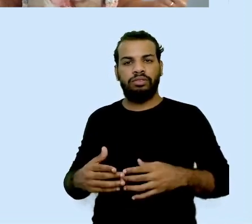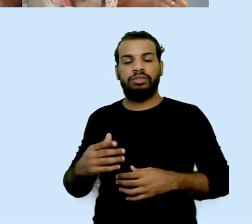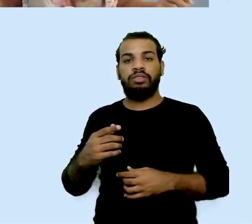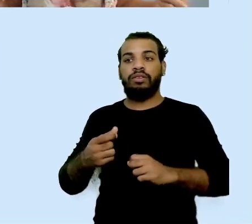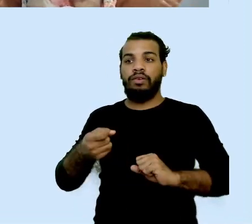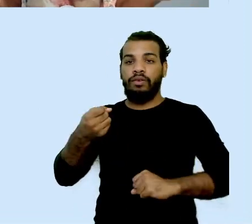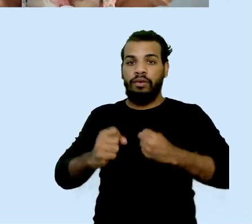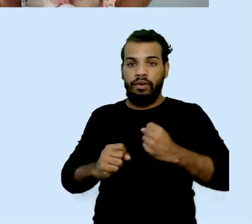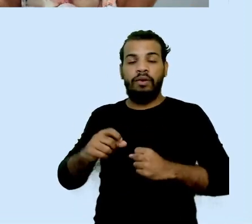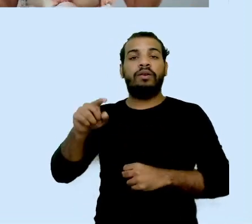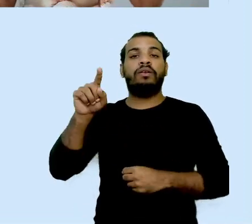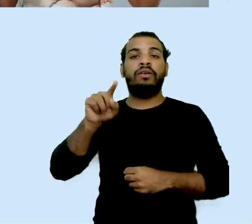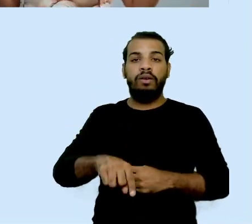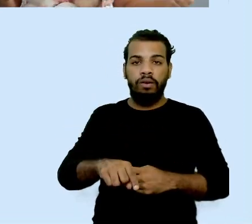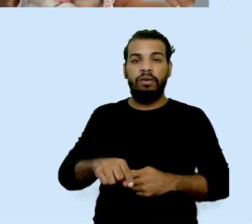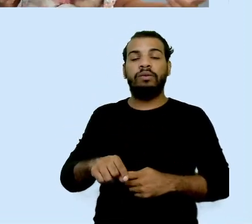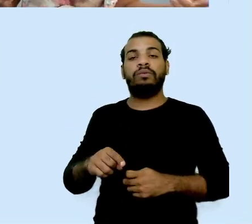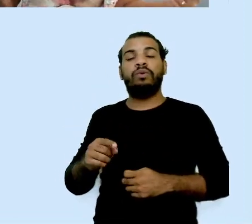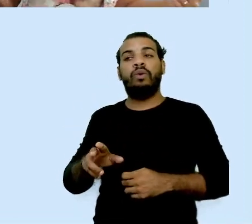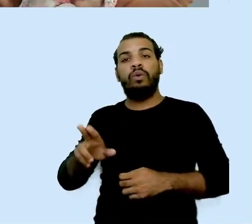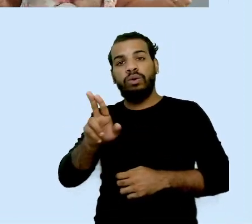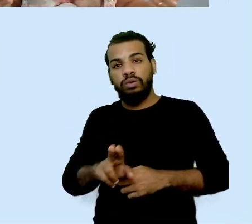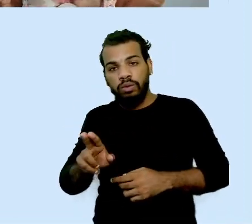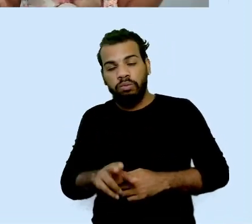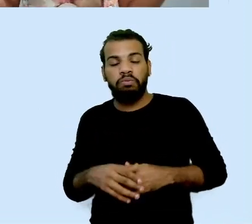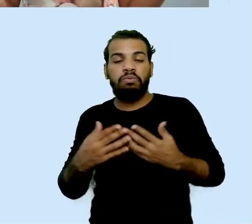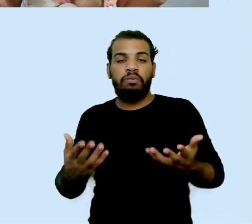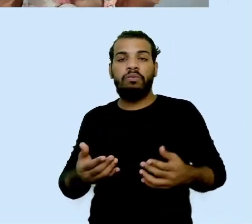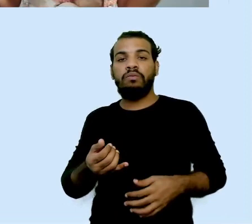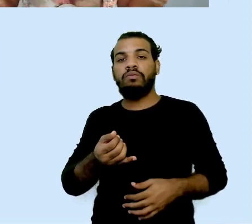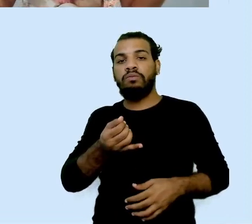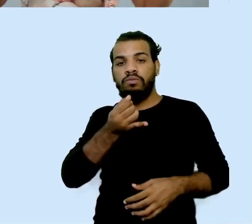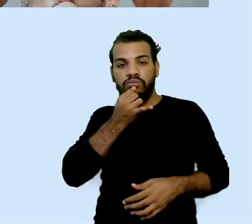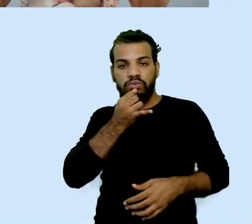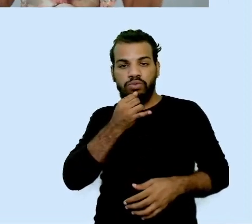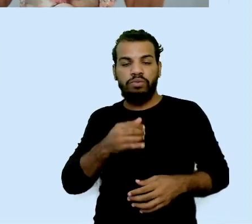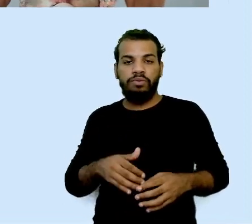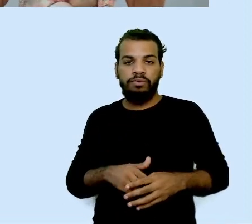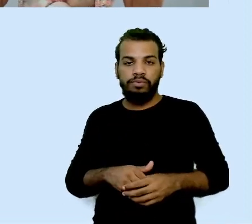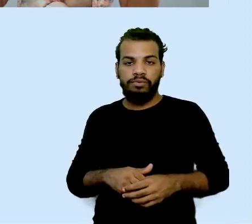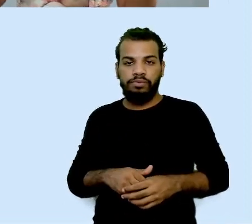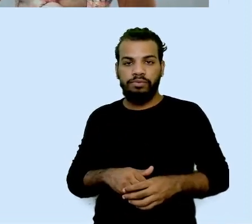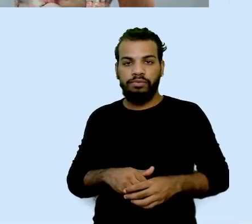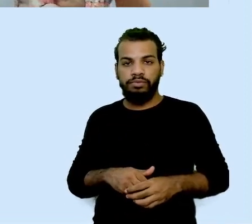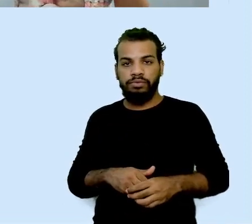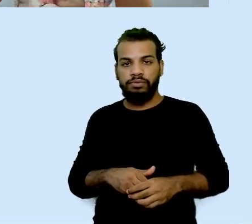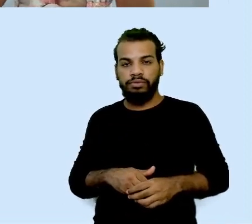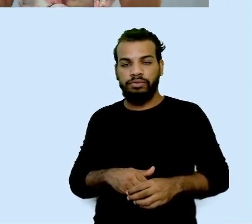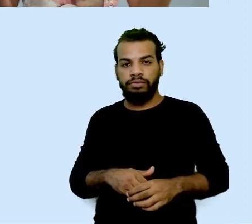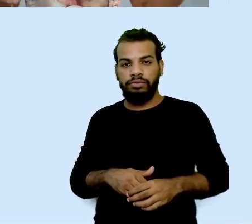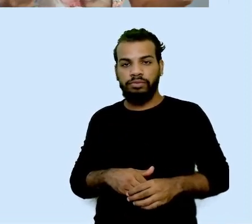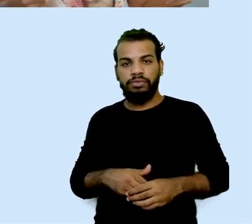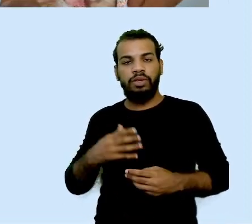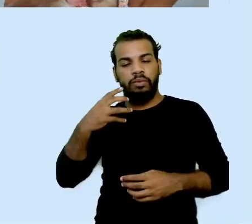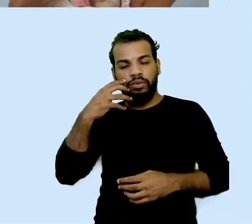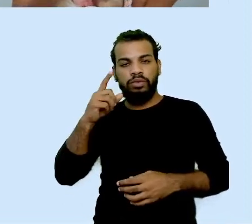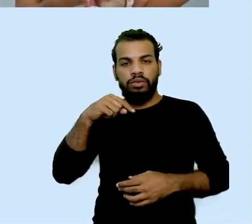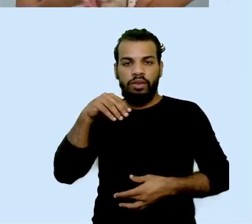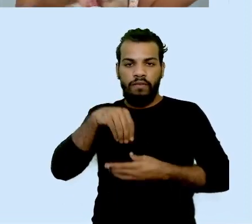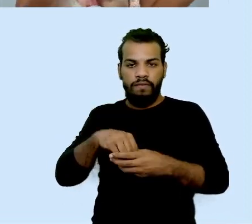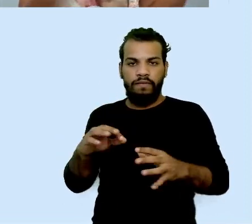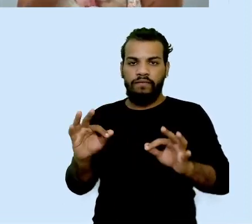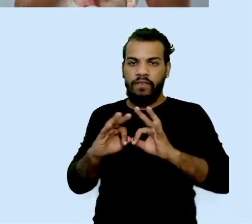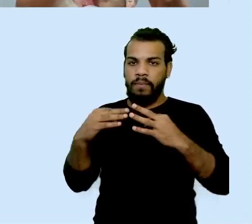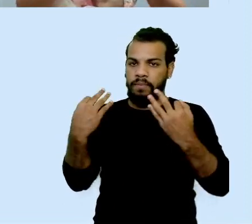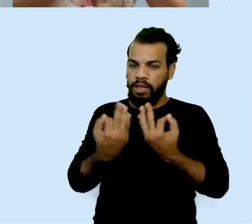emprego, a gente está falando de consumo, ou seja, a música passa de ser tocada na família ou em